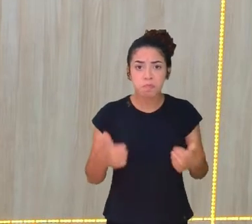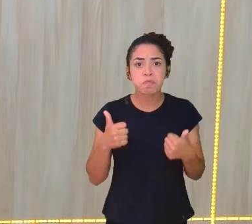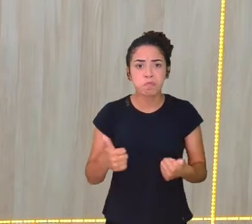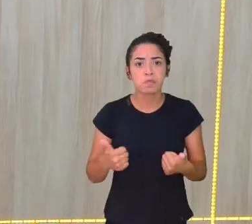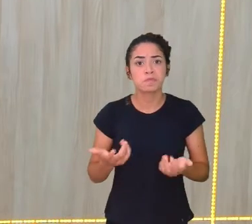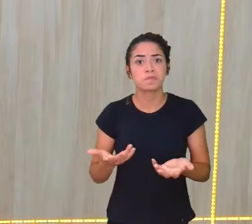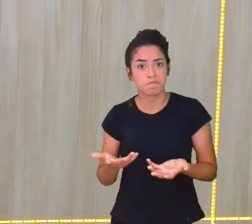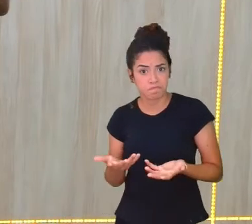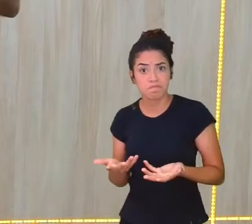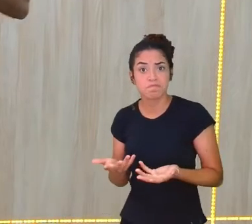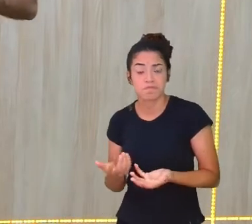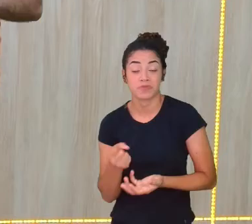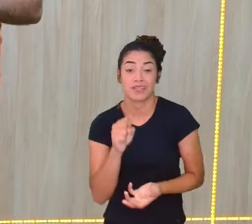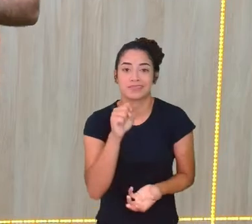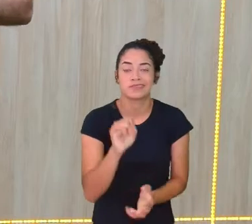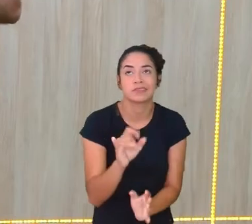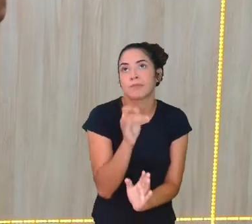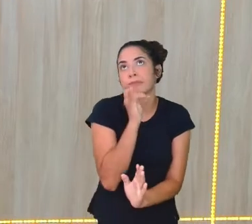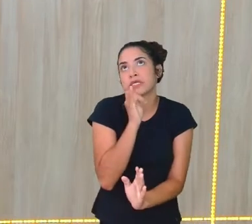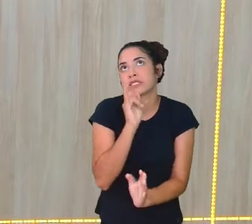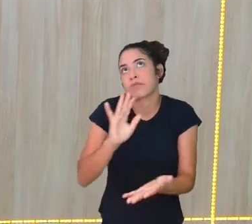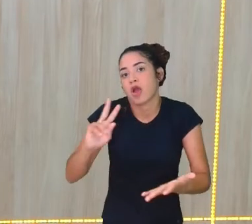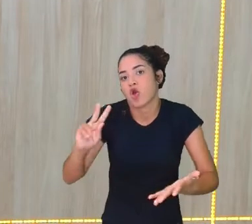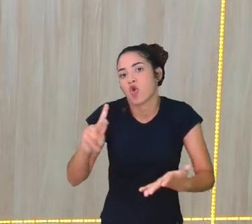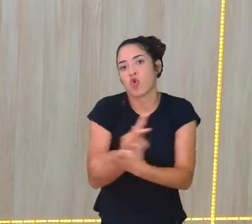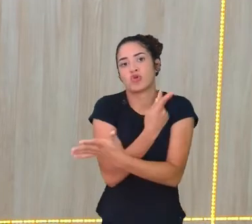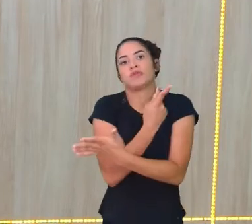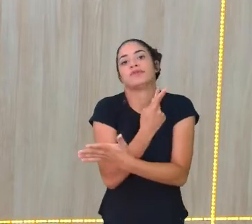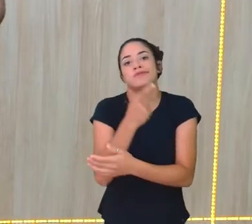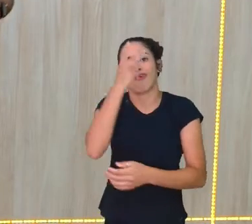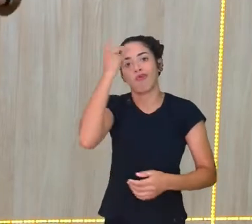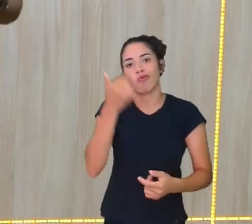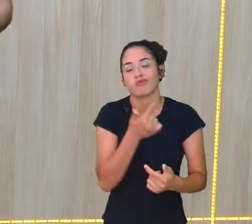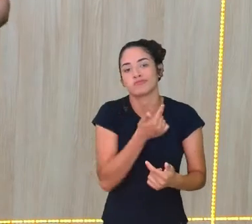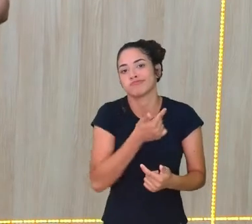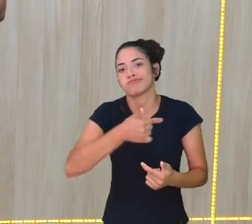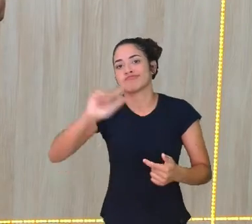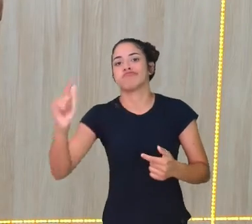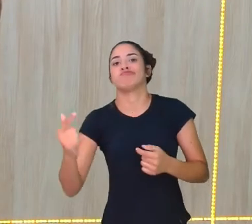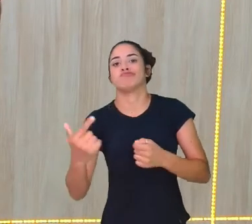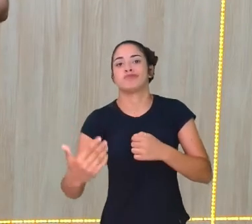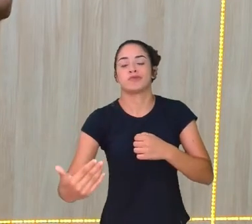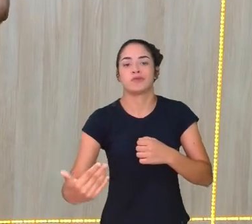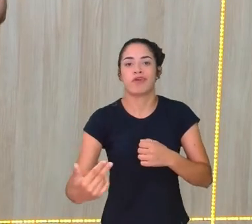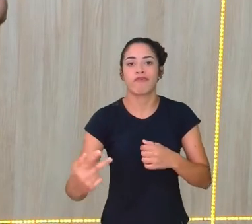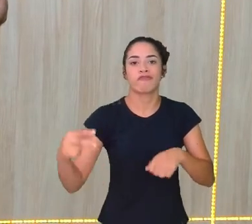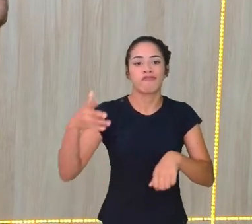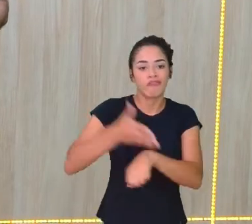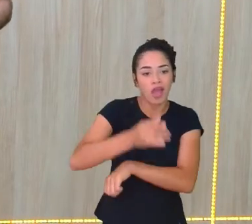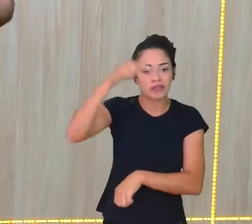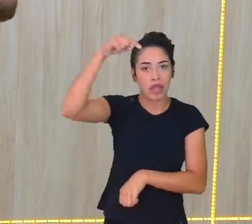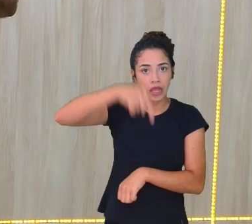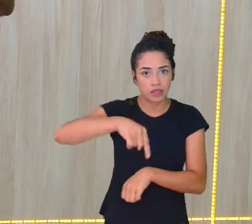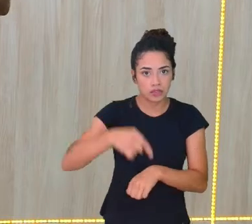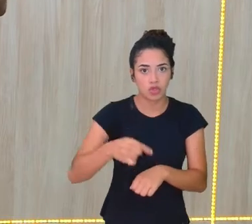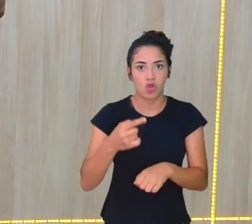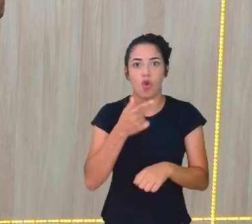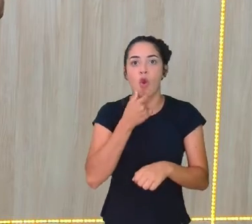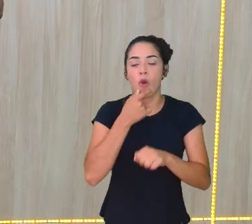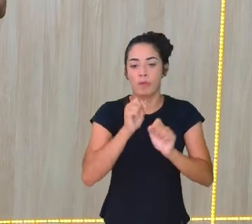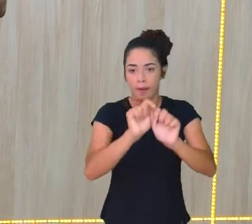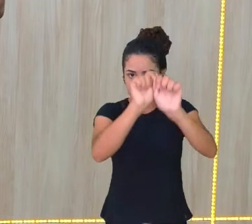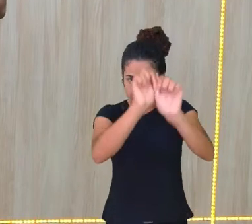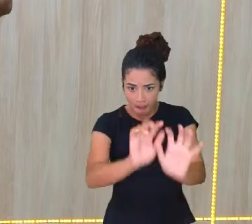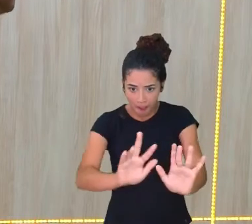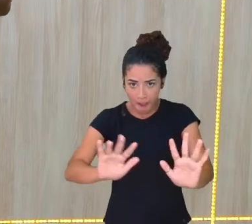forma tal que, se por acaso um exército inimigo conseguisse passar pelos soldados homens, os soldados de